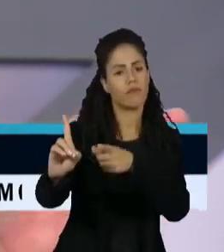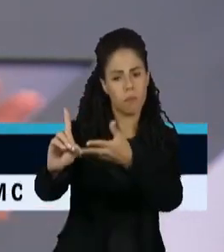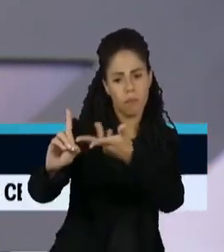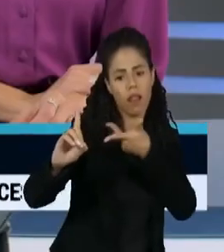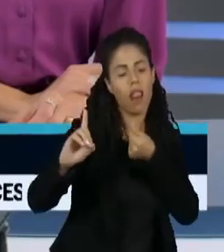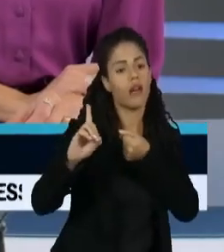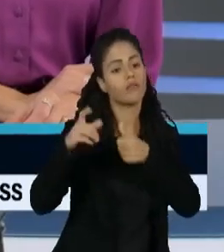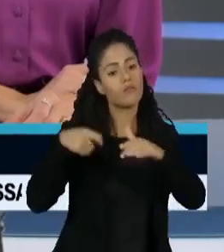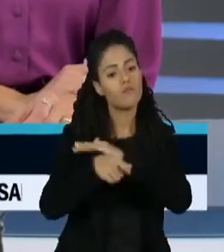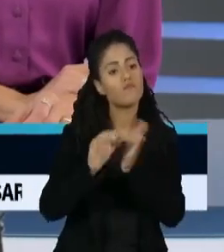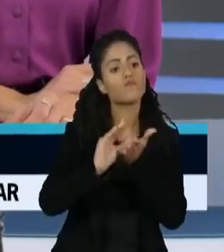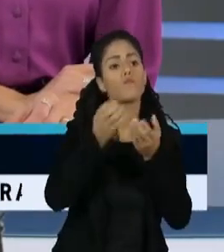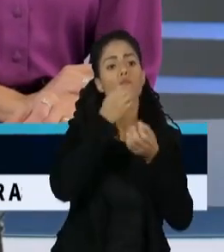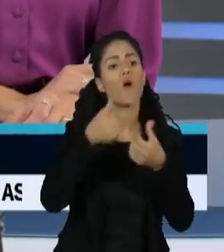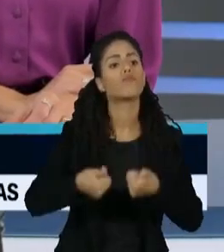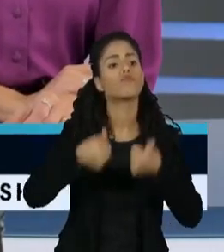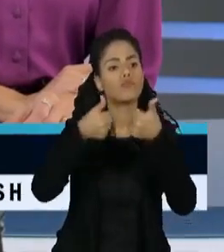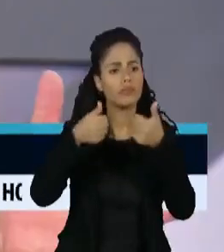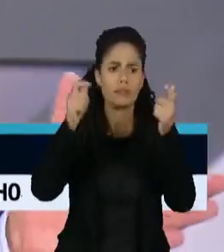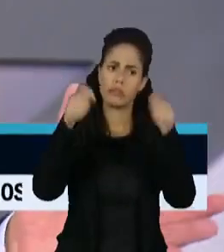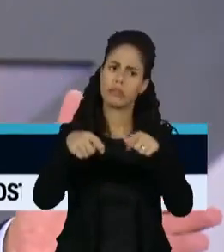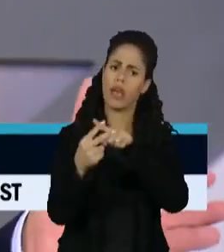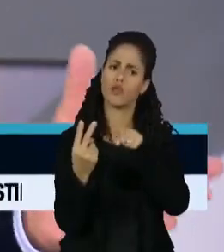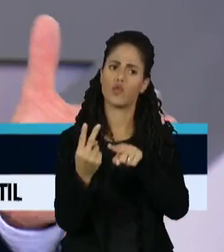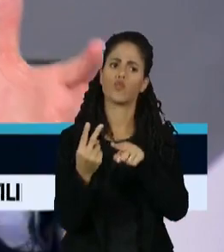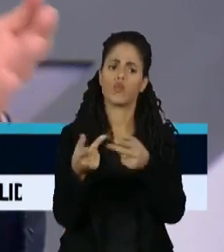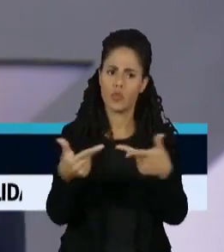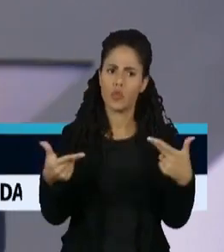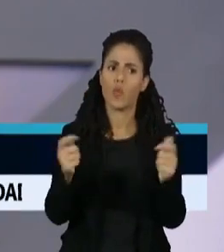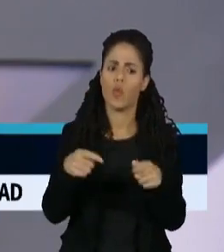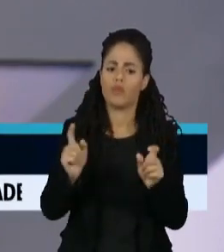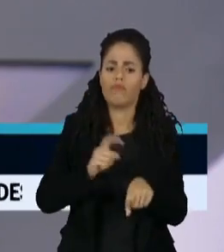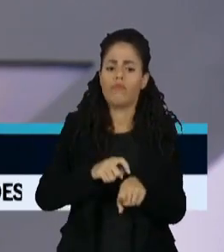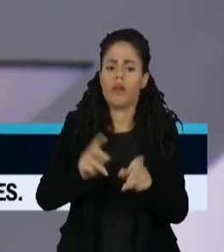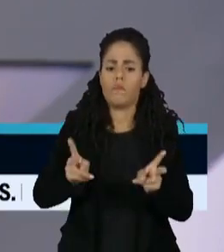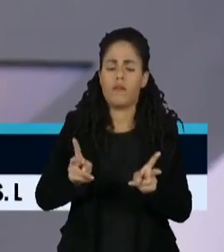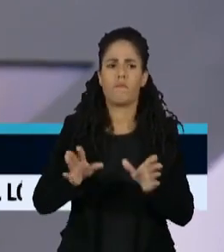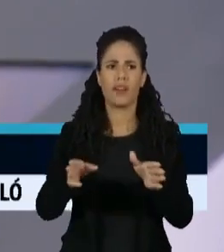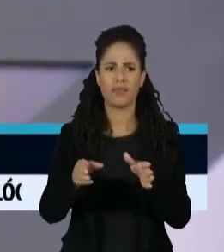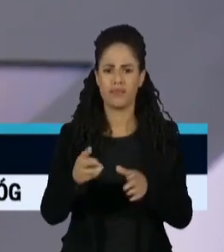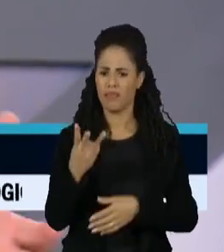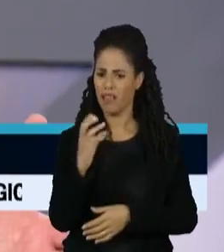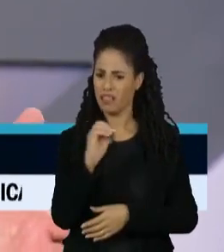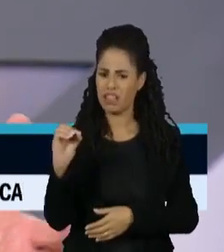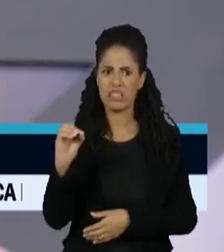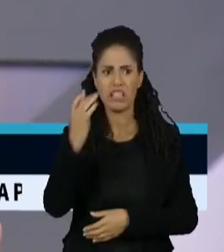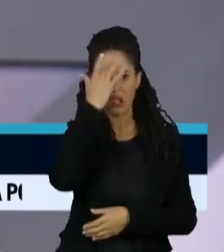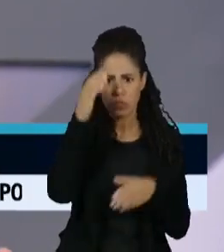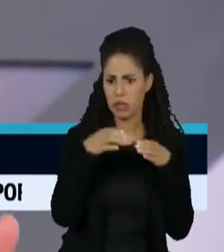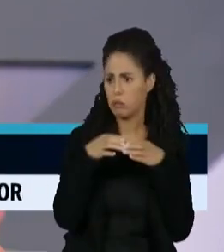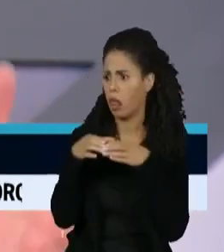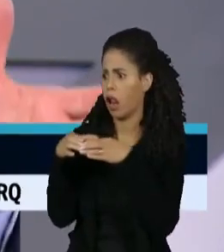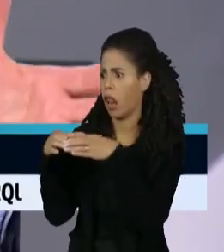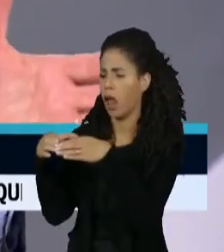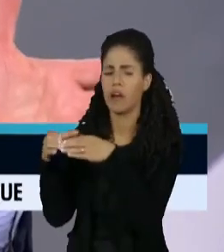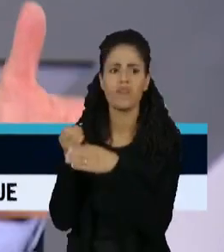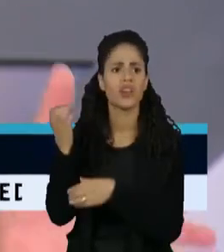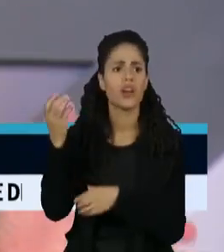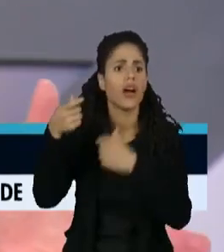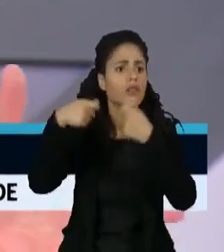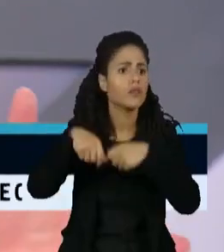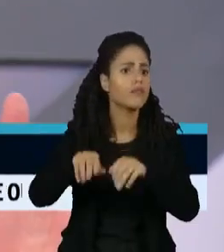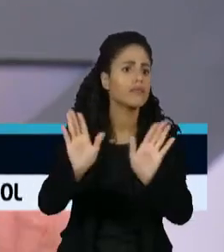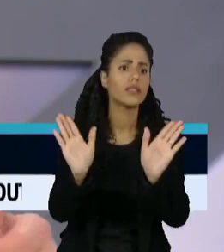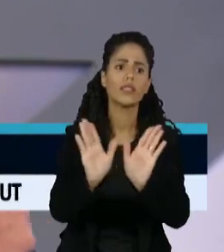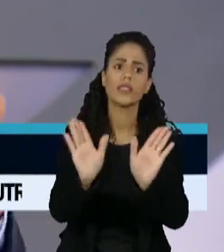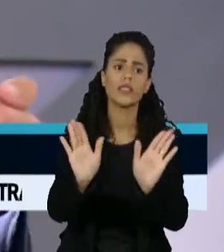é positivo. Agora, dá para fazer os dois, quer dizer, também não precisam ir 300 pessoas para Nova York, dá para fazer os dois, dá para